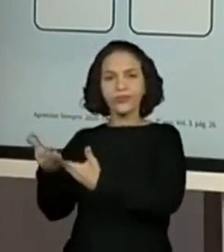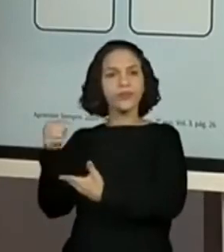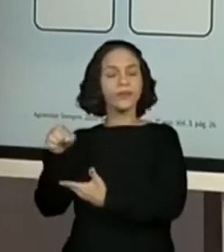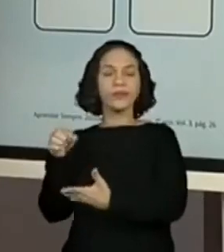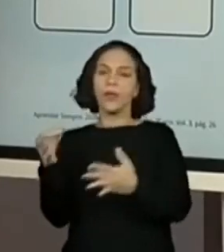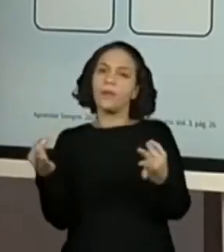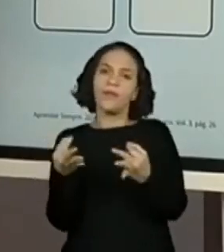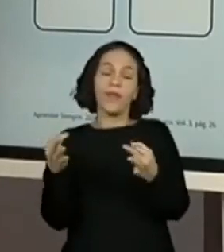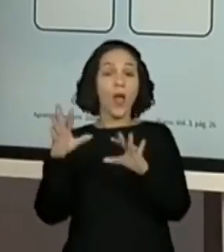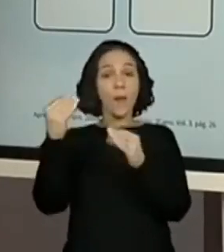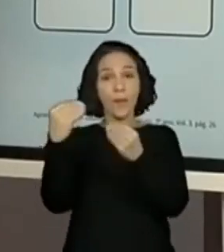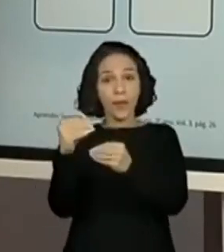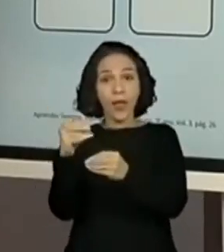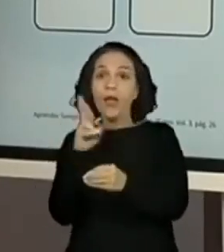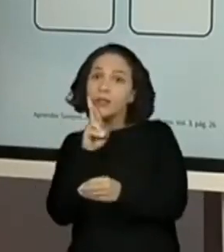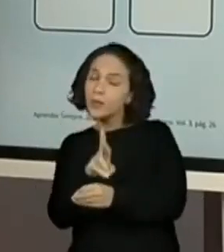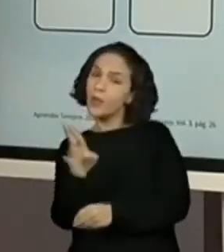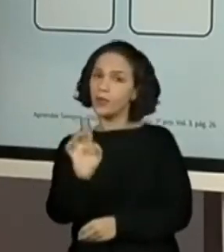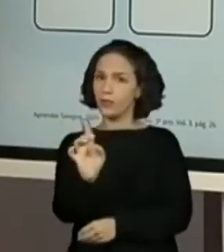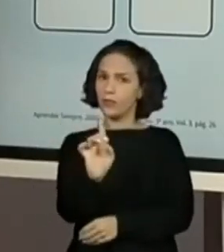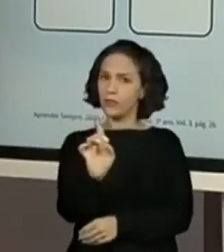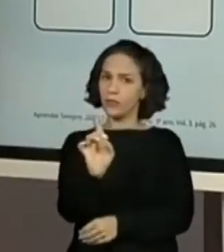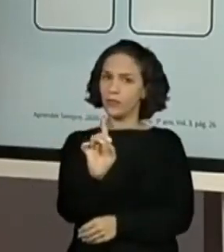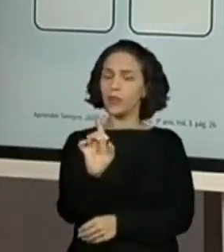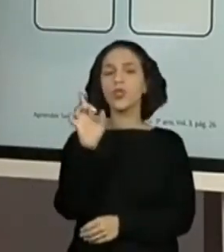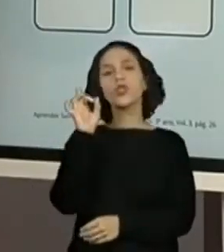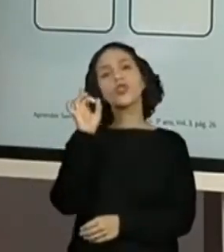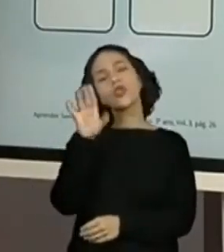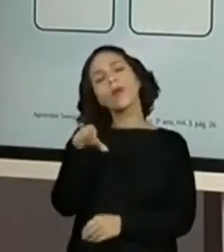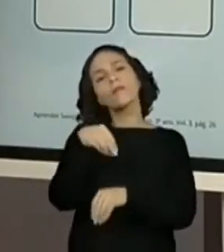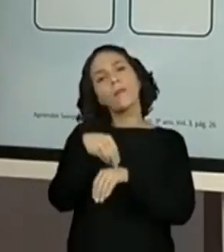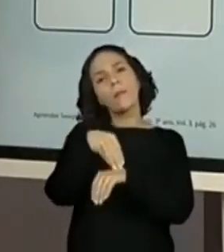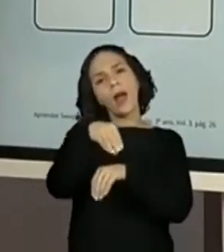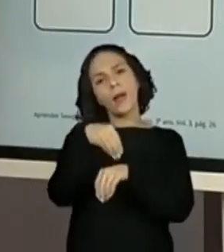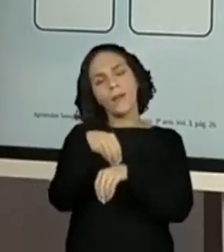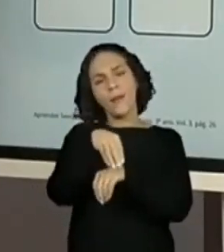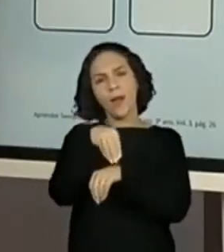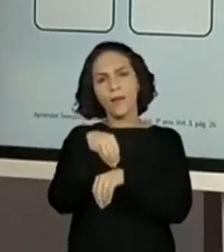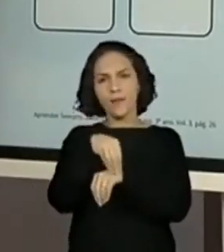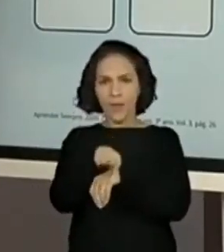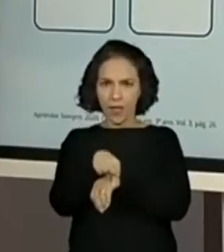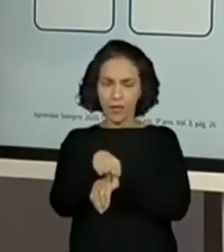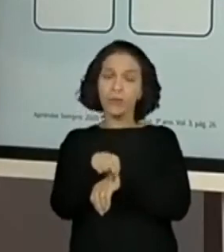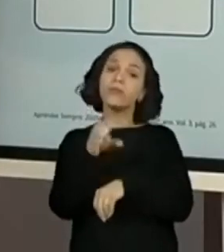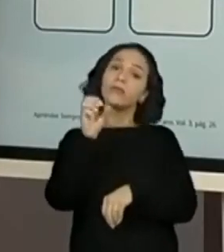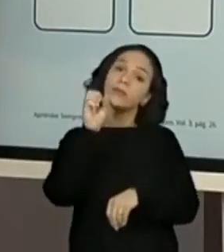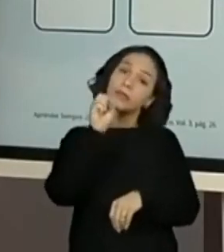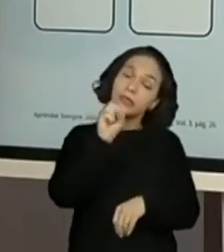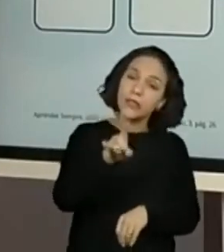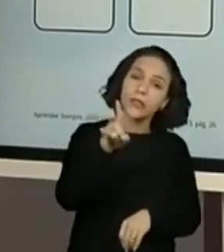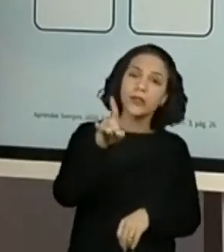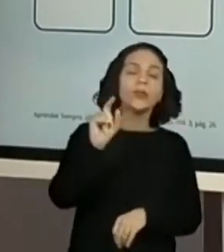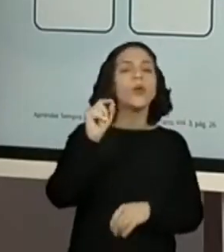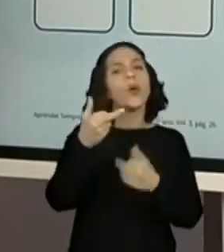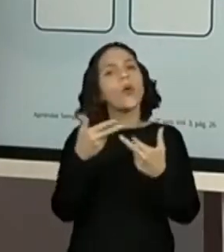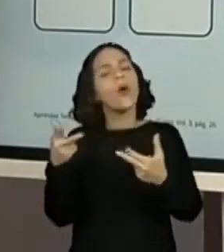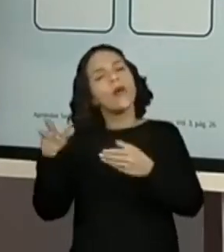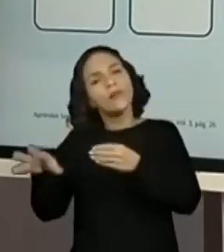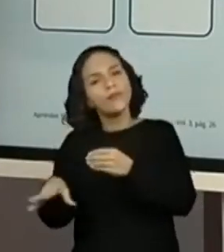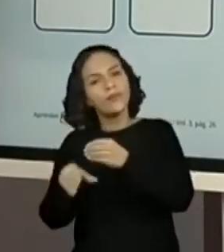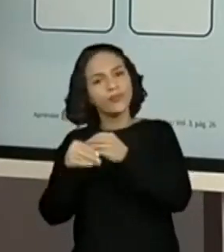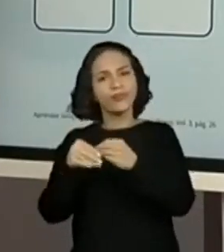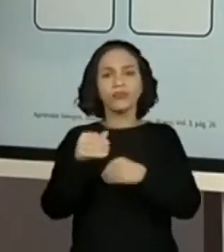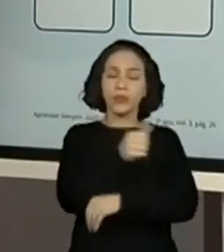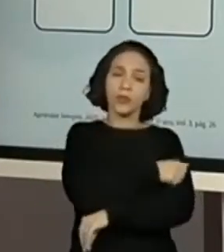dar resposta não. Aqui a gente está só jogando algumas perguntas. Se vocês puderem nos ajudar aí com alguma contribuição